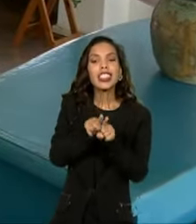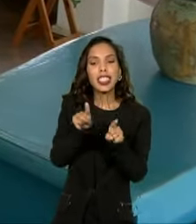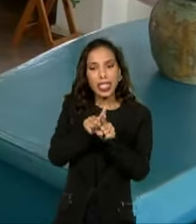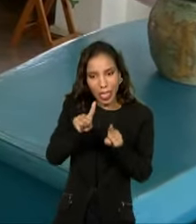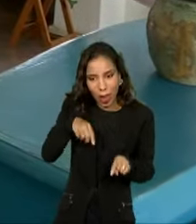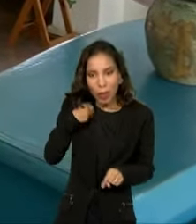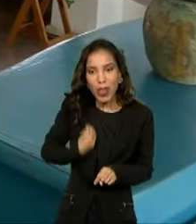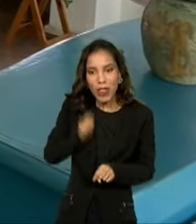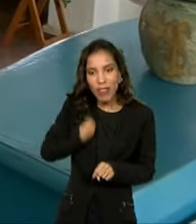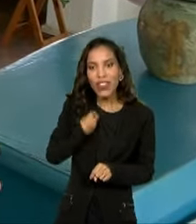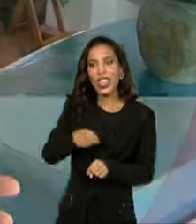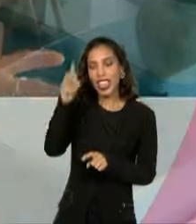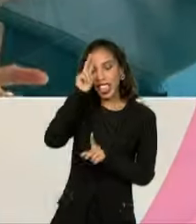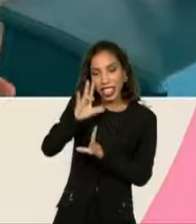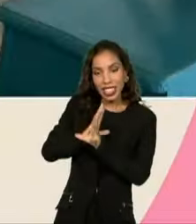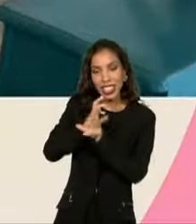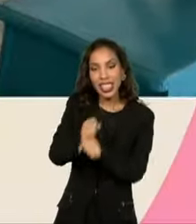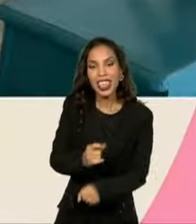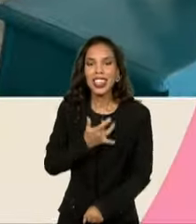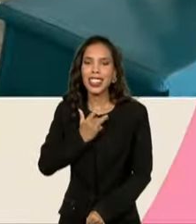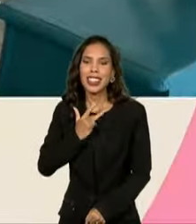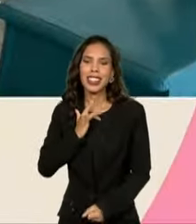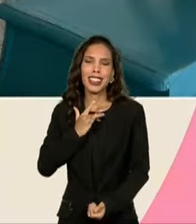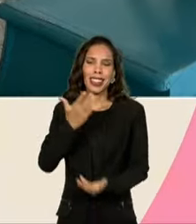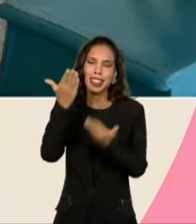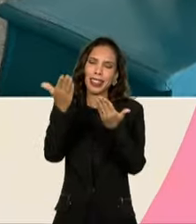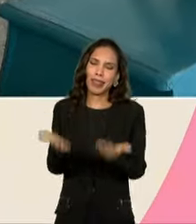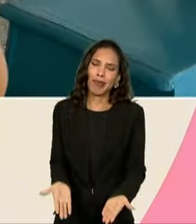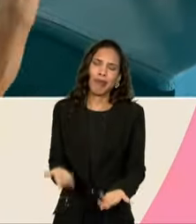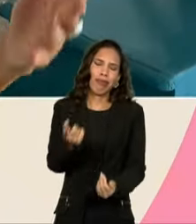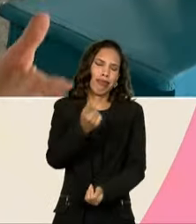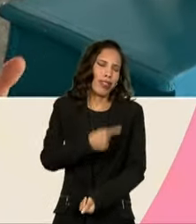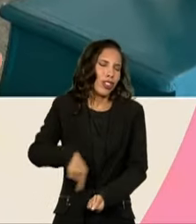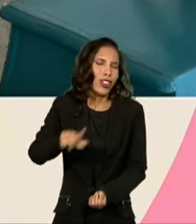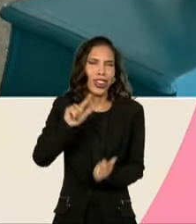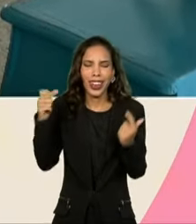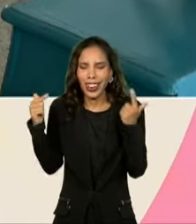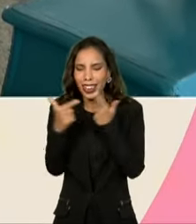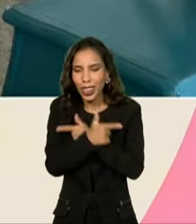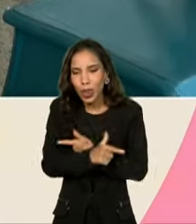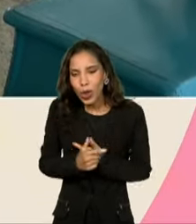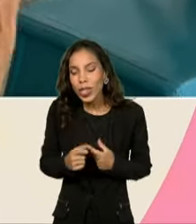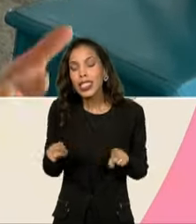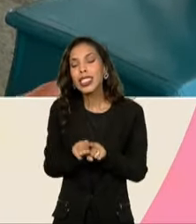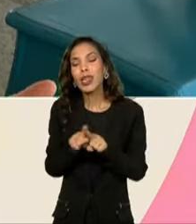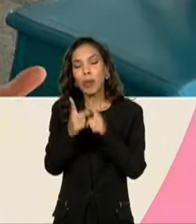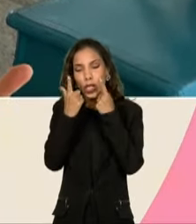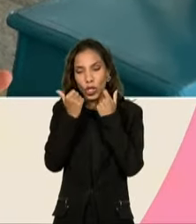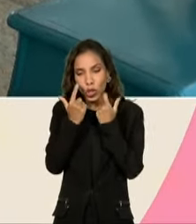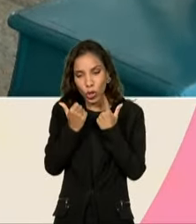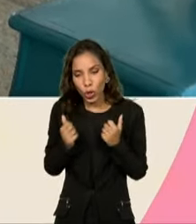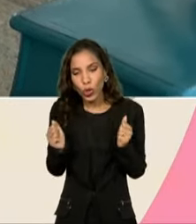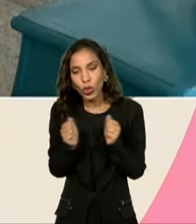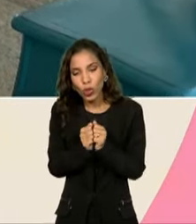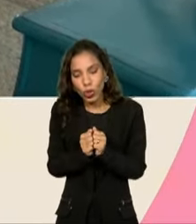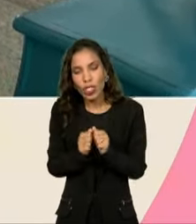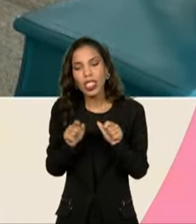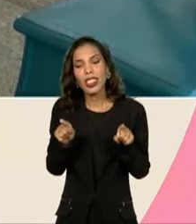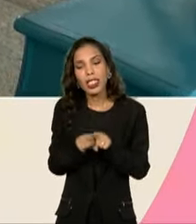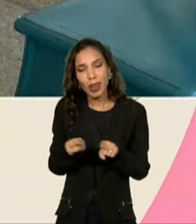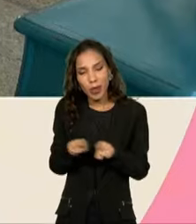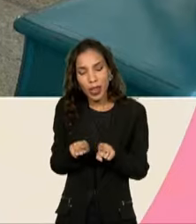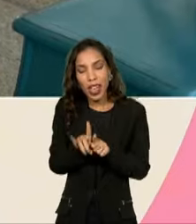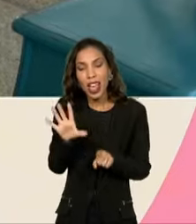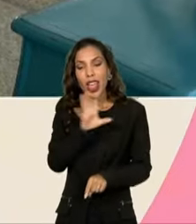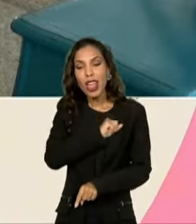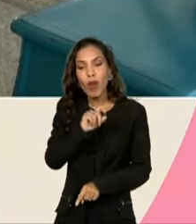parte da minha história. E a Cissa, então, nem se fala, a gente já riu muito juntas, já chorou muito juntas também. Eu amo